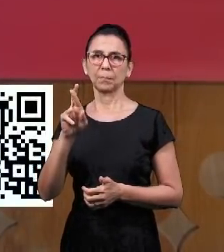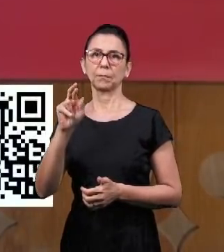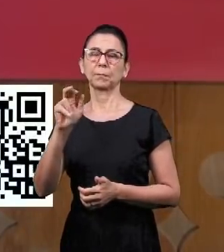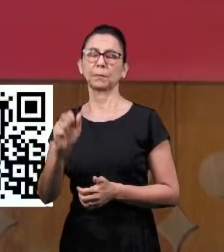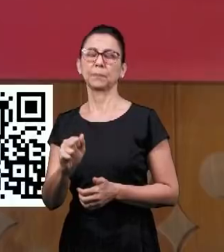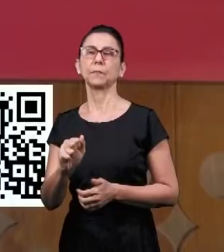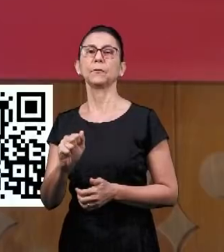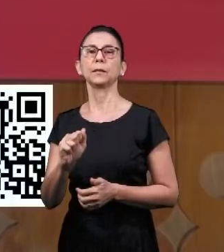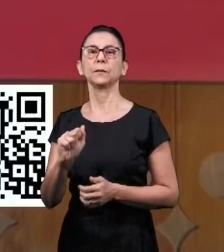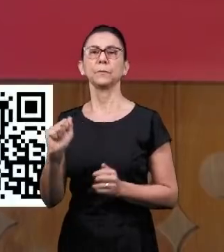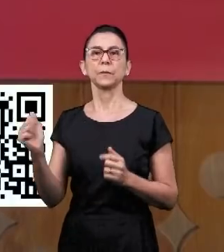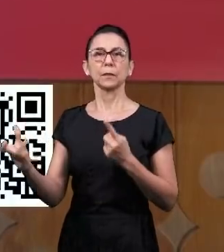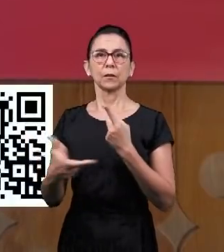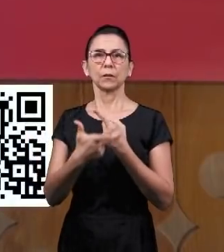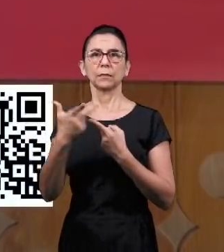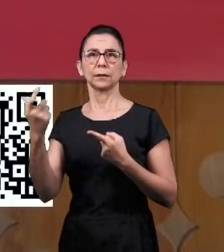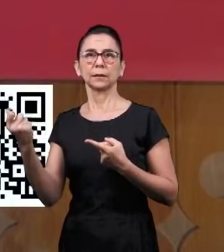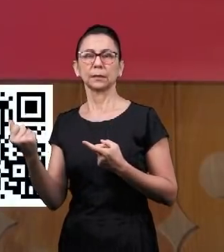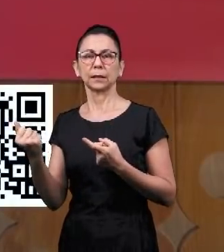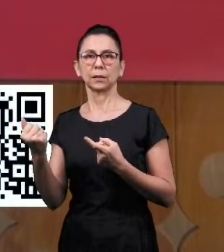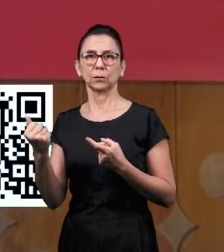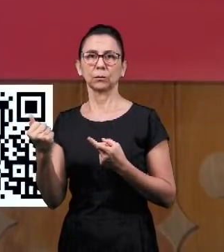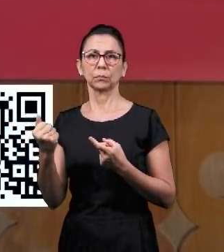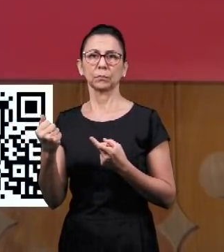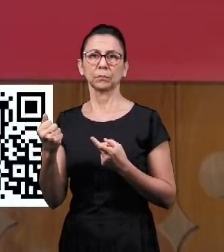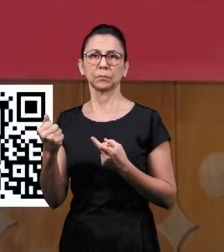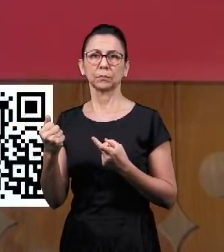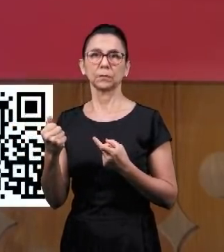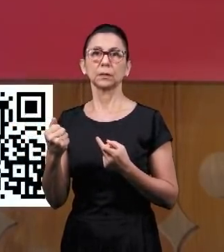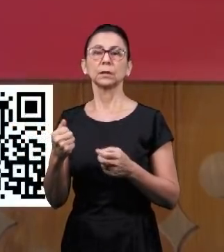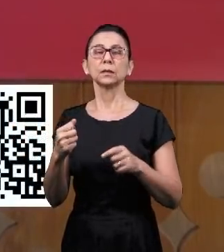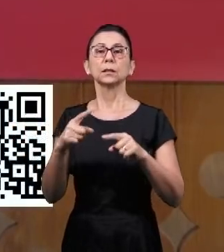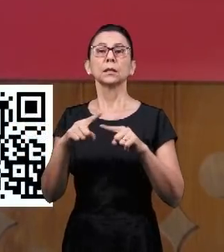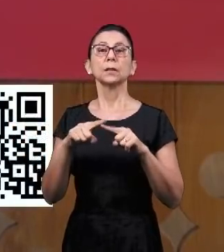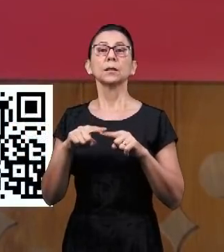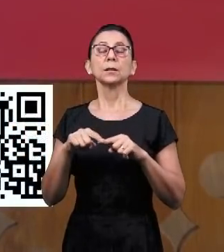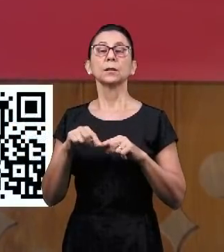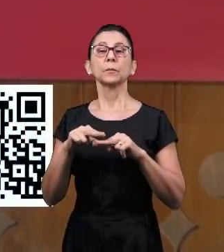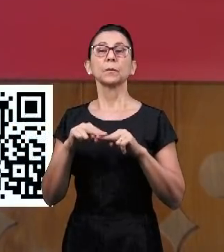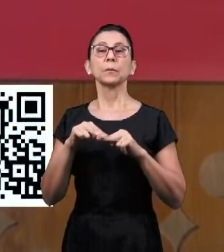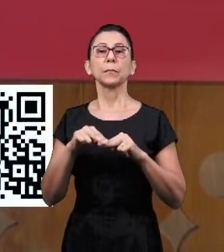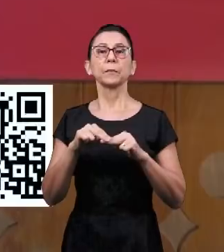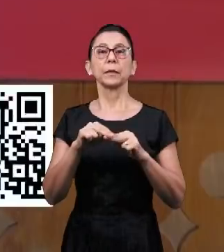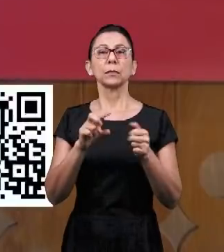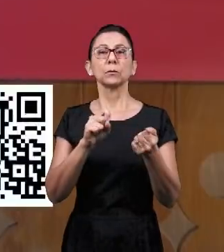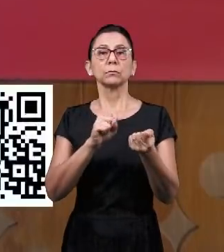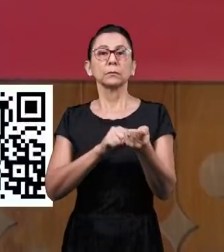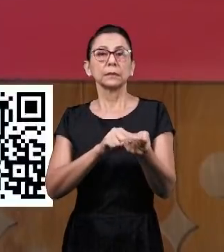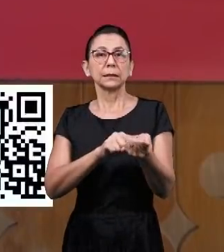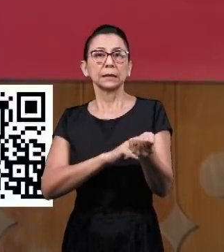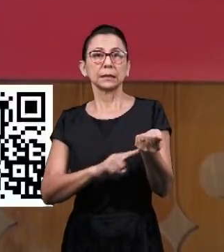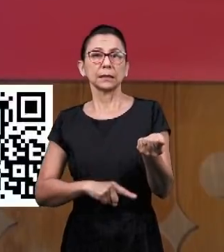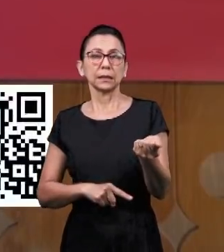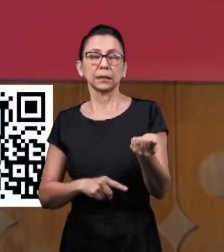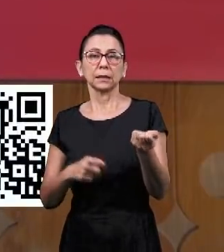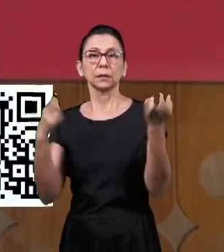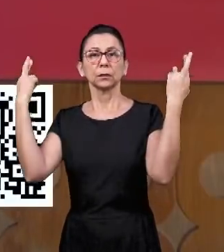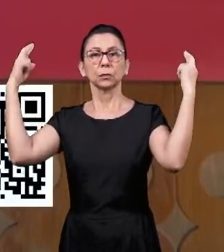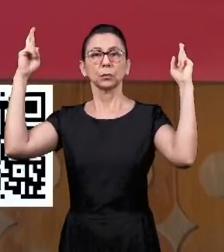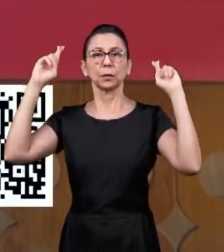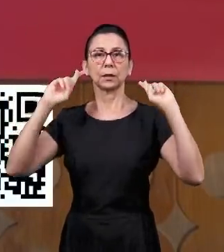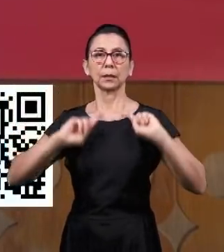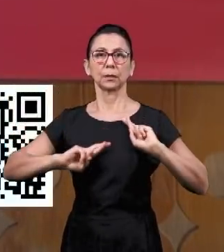ação do sangue no corpo, você tira uma outra conclusão, que é a terceira doutrina dessa obra, que Paulo também